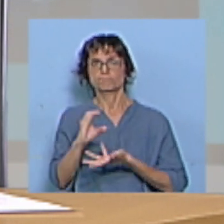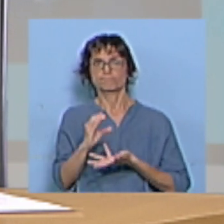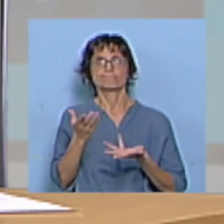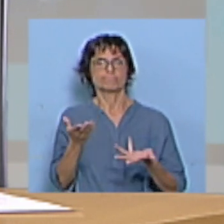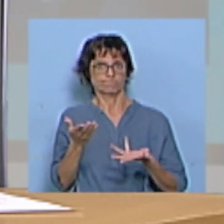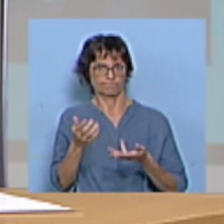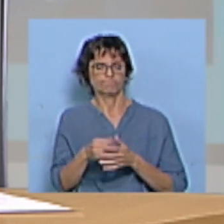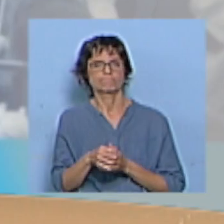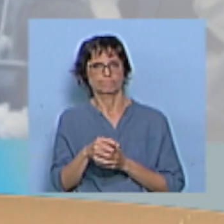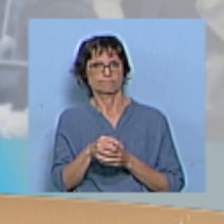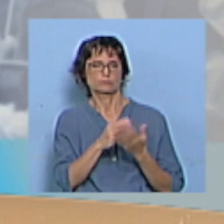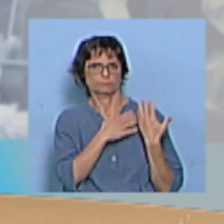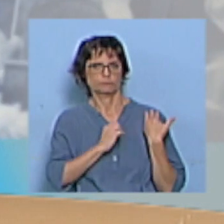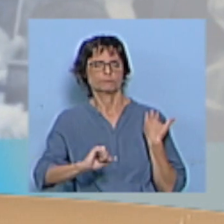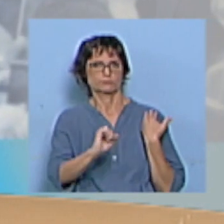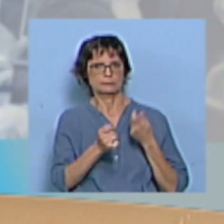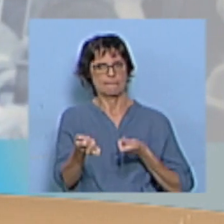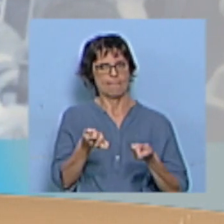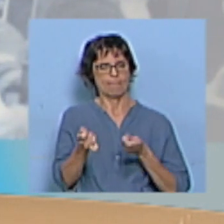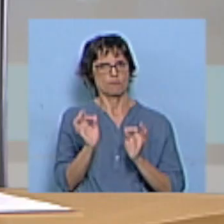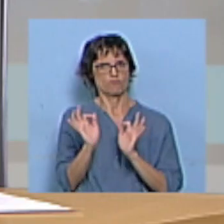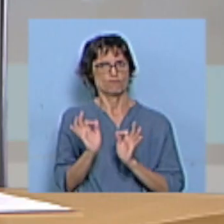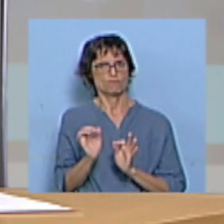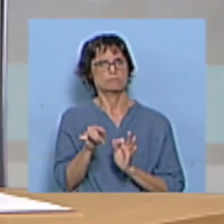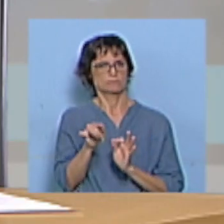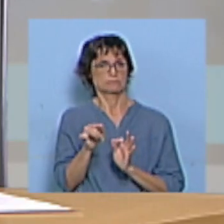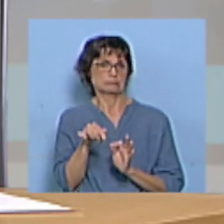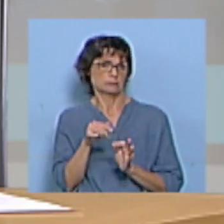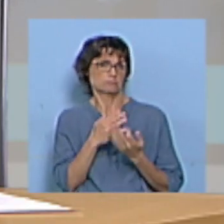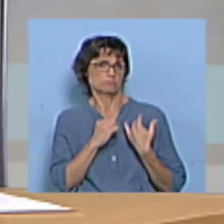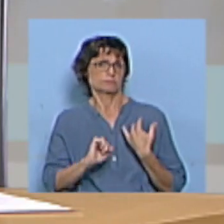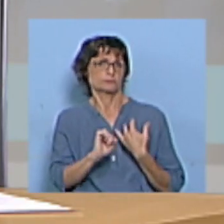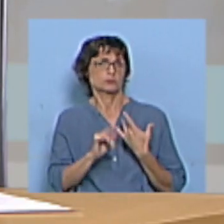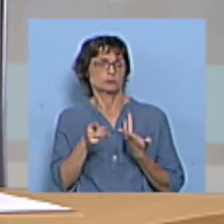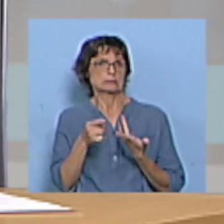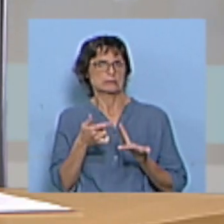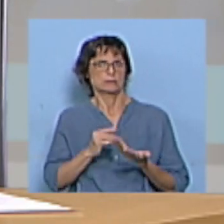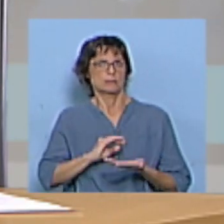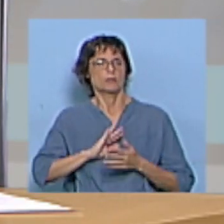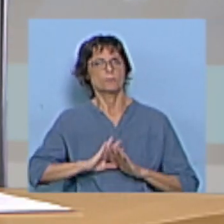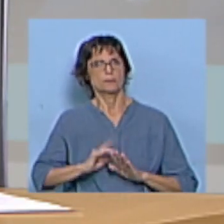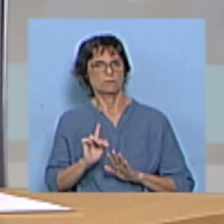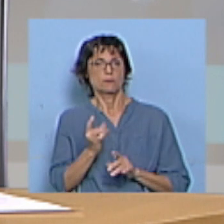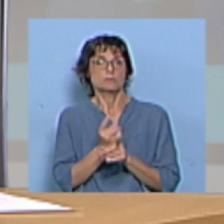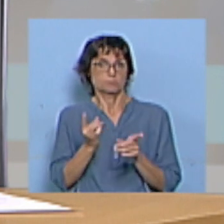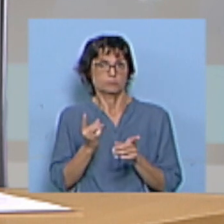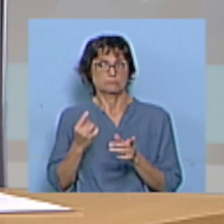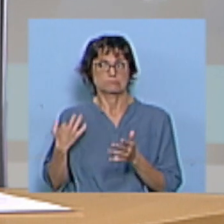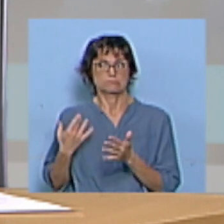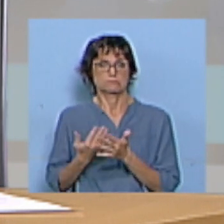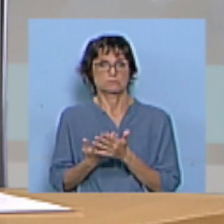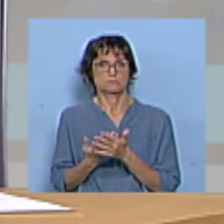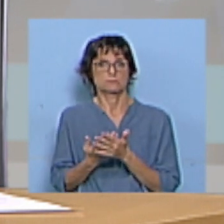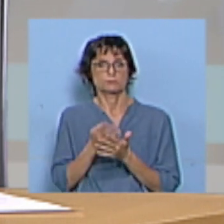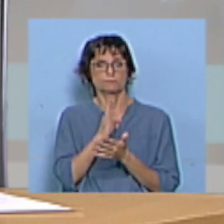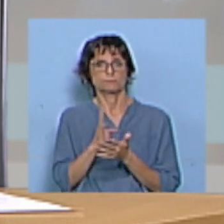alcance. É uma parte que depende de nós. Exatamente, é um facto que depende de nós e é um facto que não nos deixa muito descansados, porque nós estávamos habituados